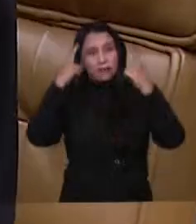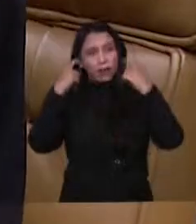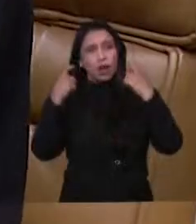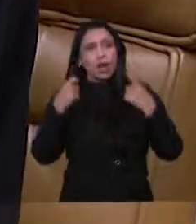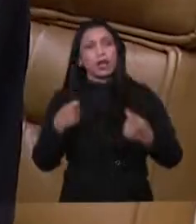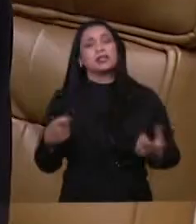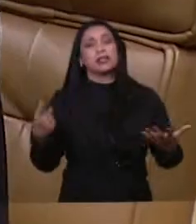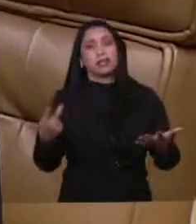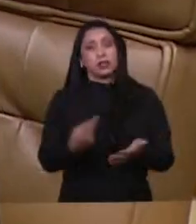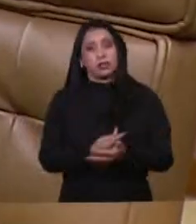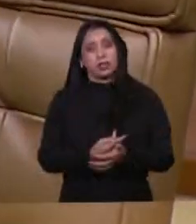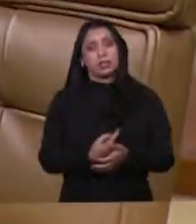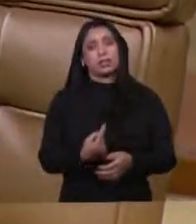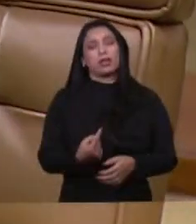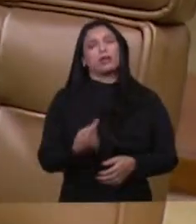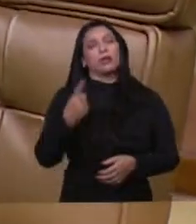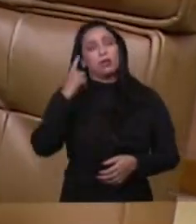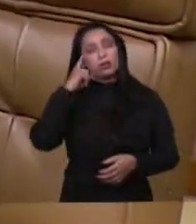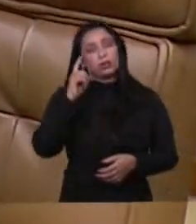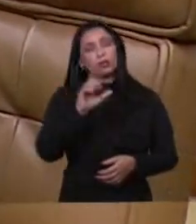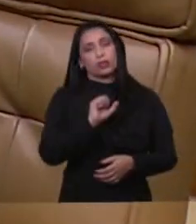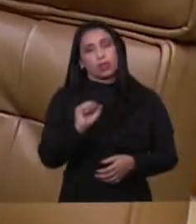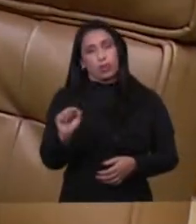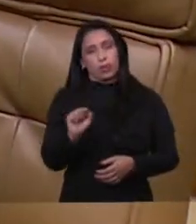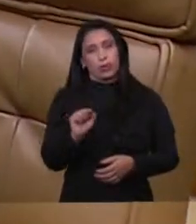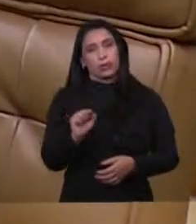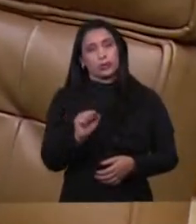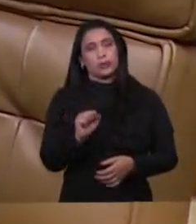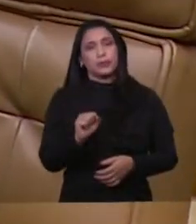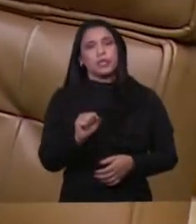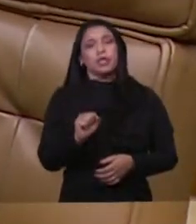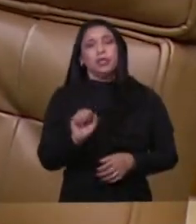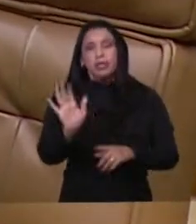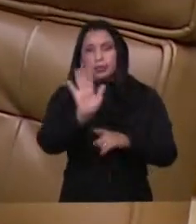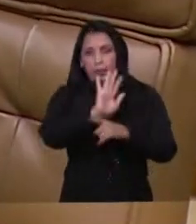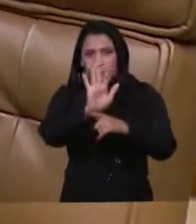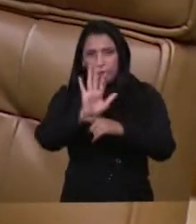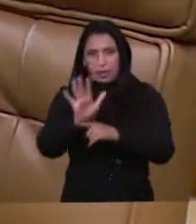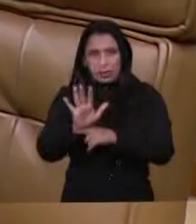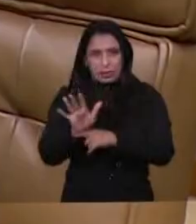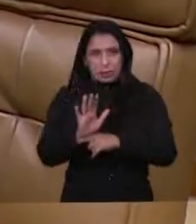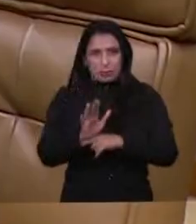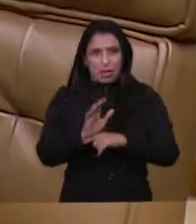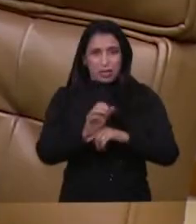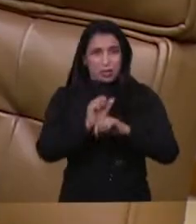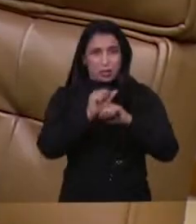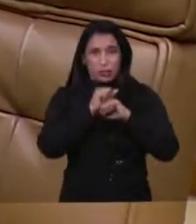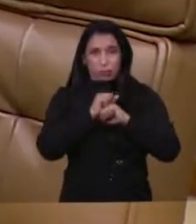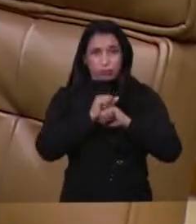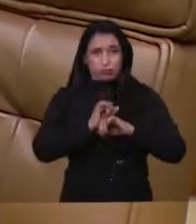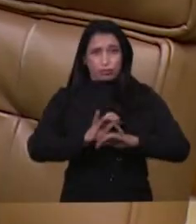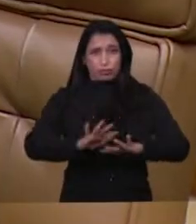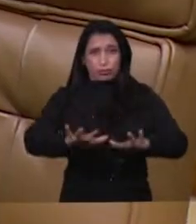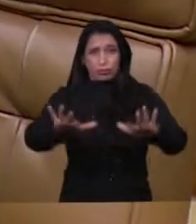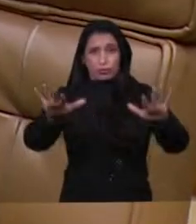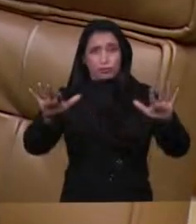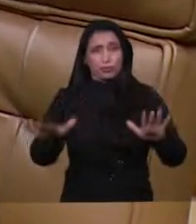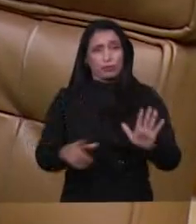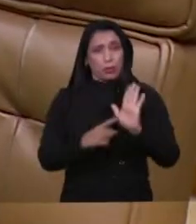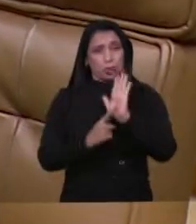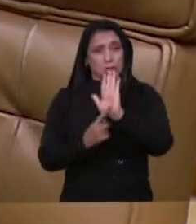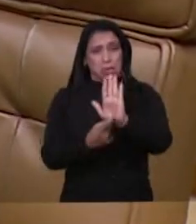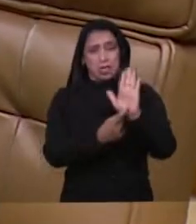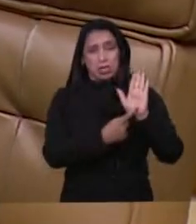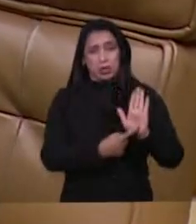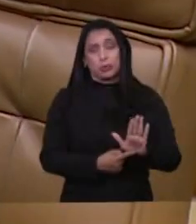Três Poderes naquela ocasião. Além das imagens amplamente difundidas na televisão, nos celulares, nas redes sociais,